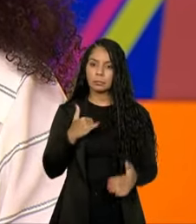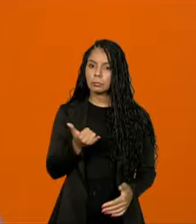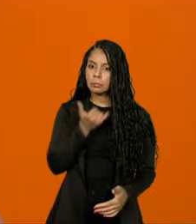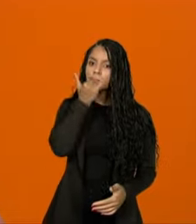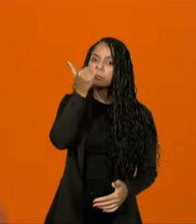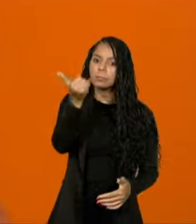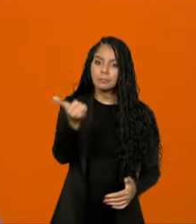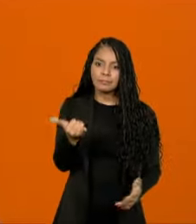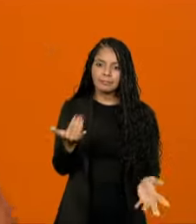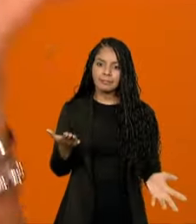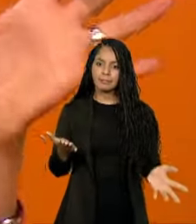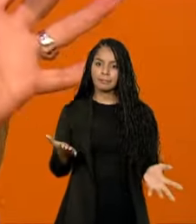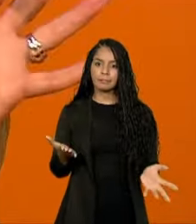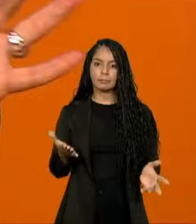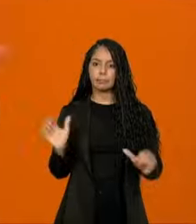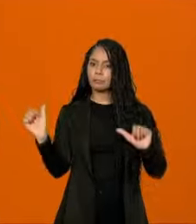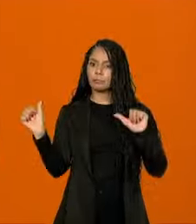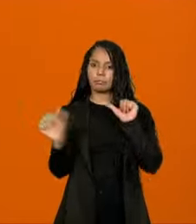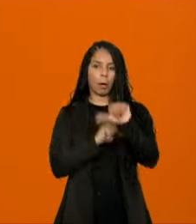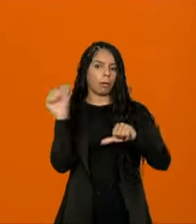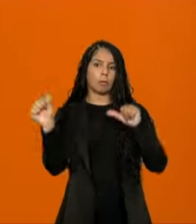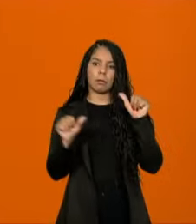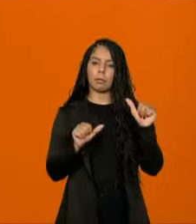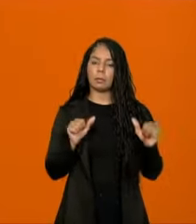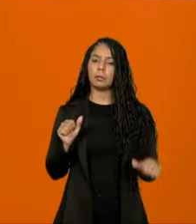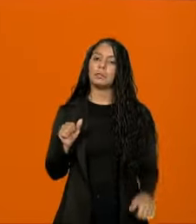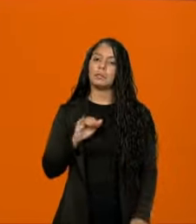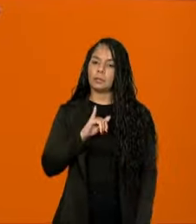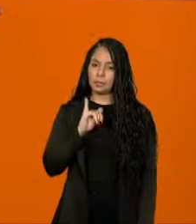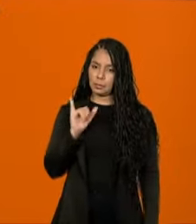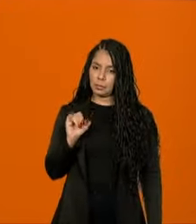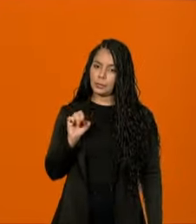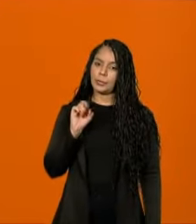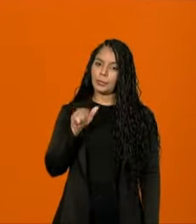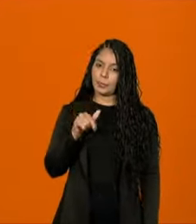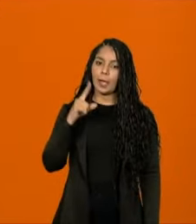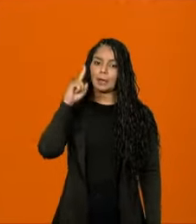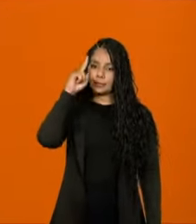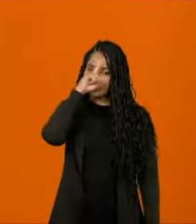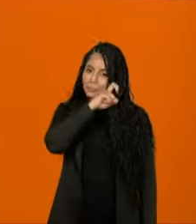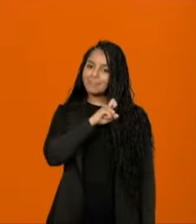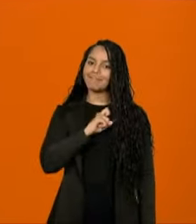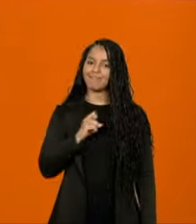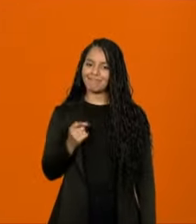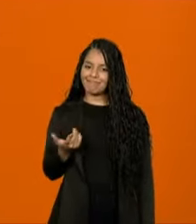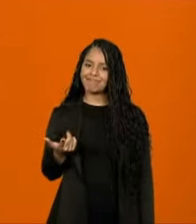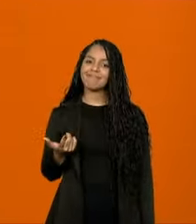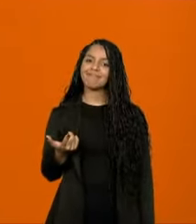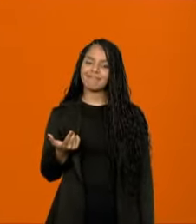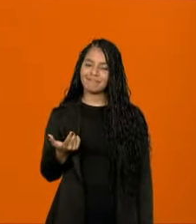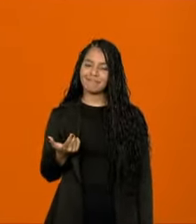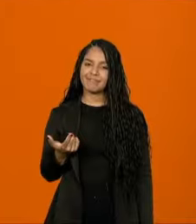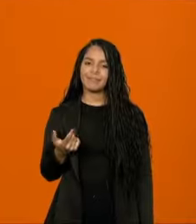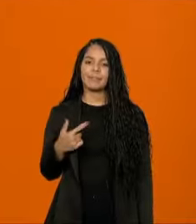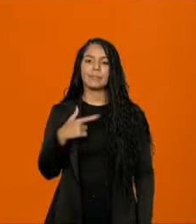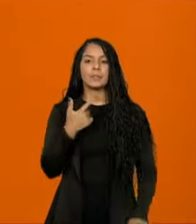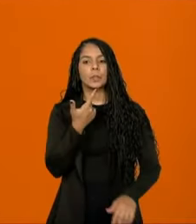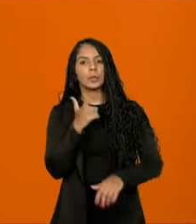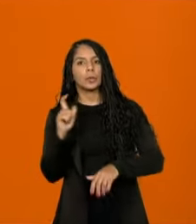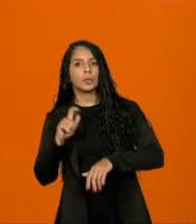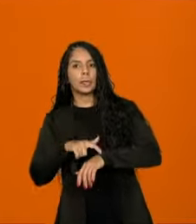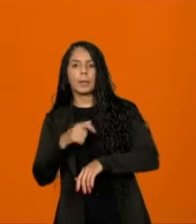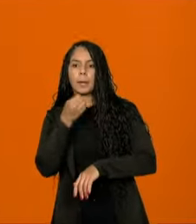né, muda. Então, isso é difícil, gente, da gente... Não tem momentos bons,